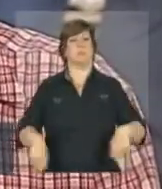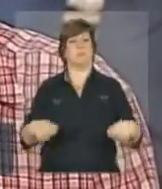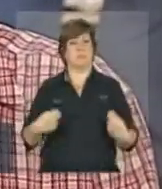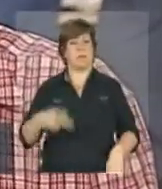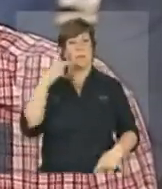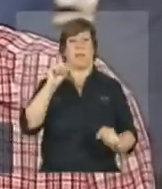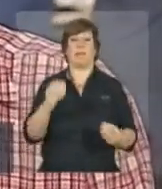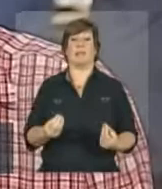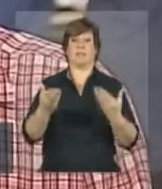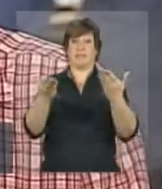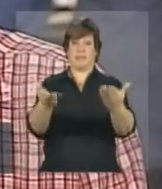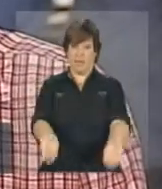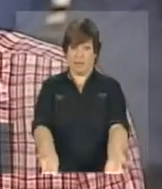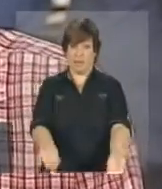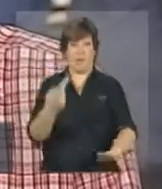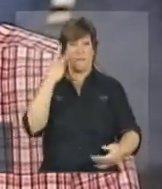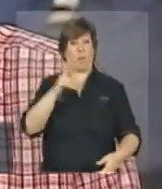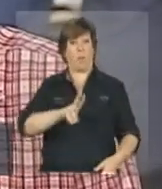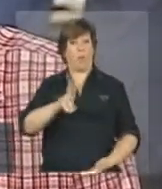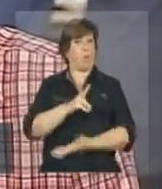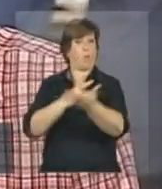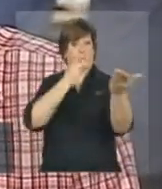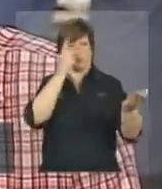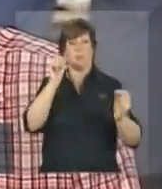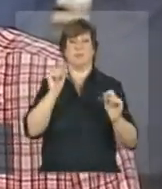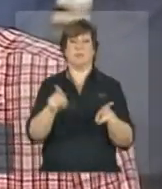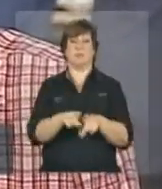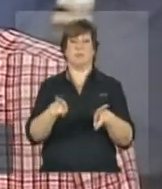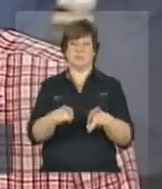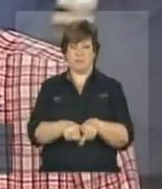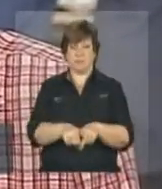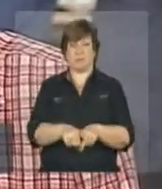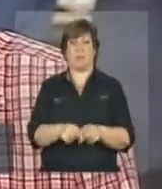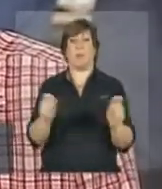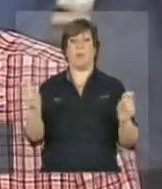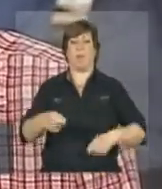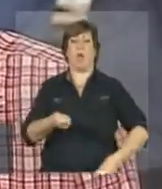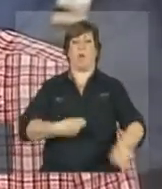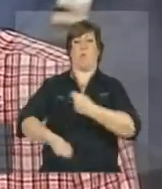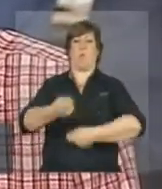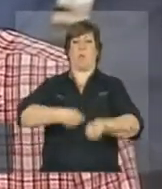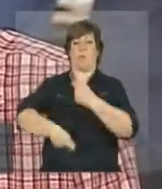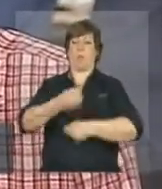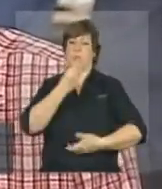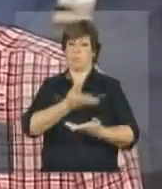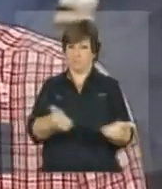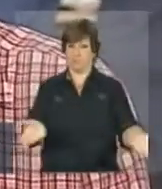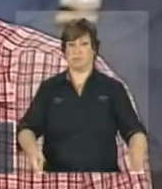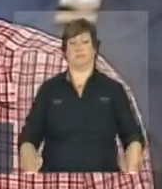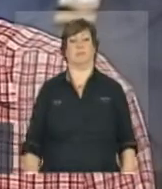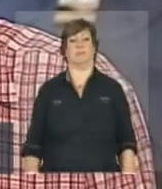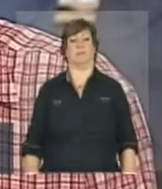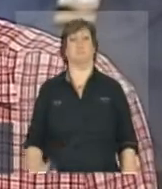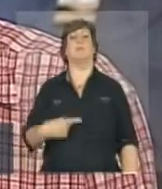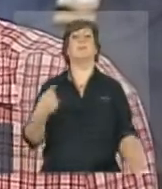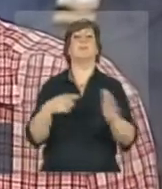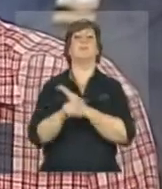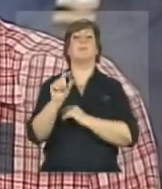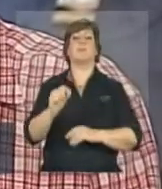ser entregues para uso e sirvam de fato ao seu objetivo e à sua finalidade. Quanto o governo